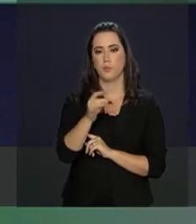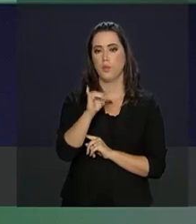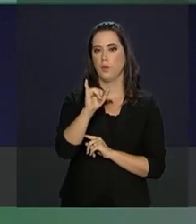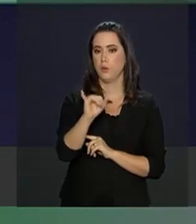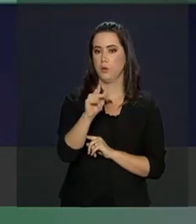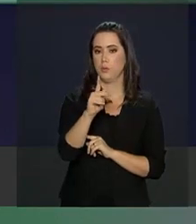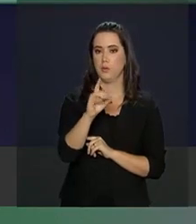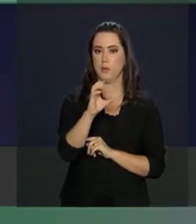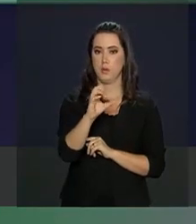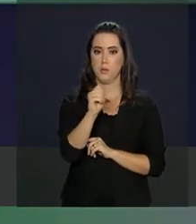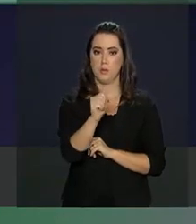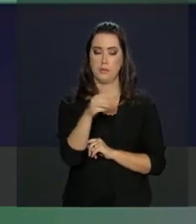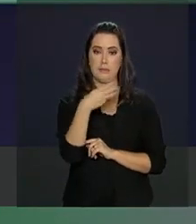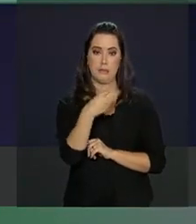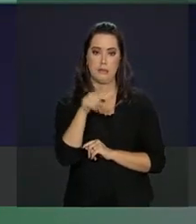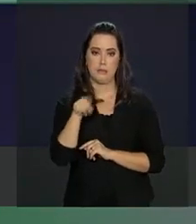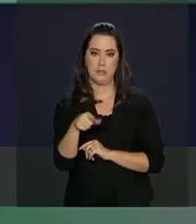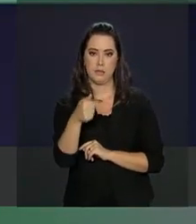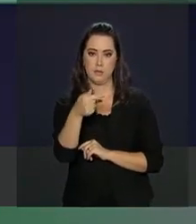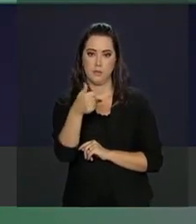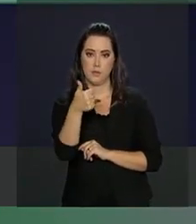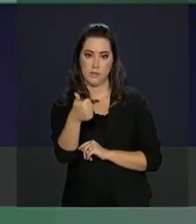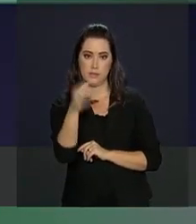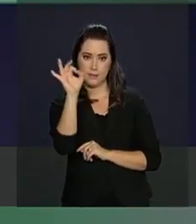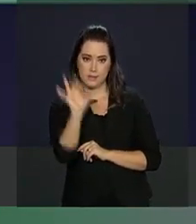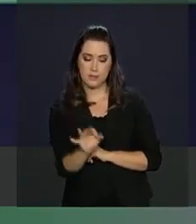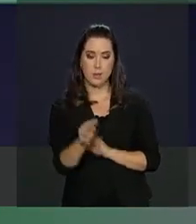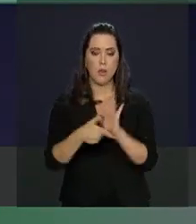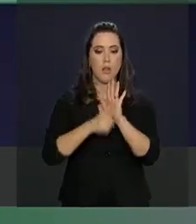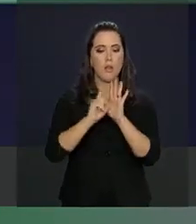3,71%. Há uma semana, esse índice estava em